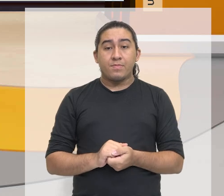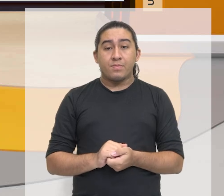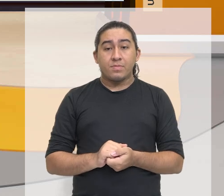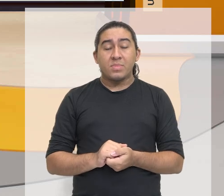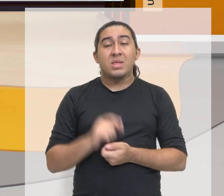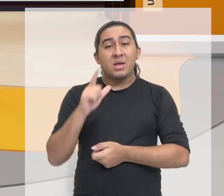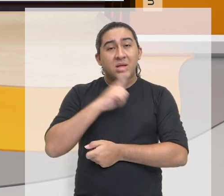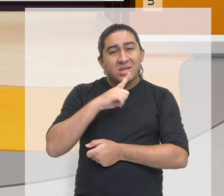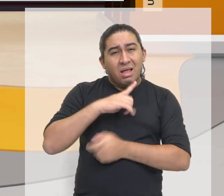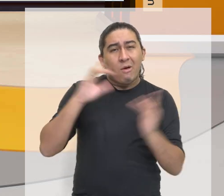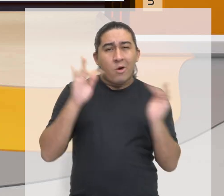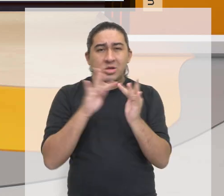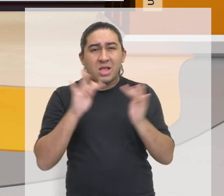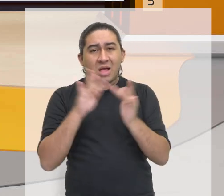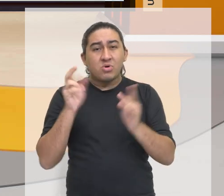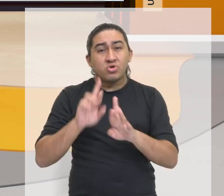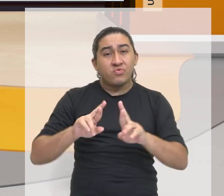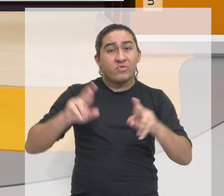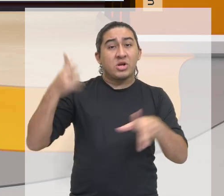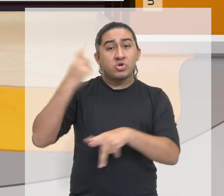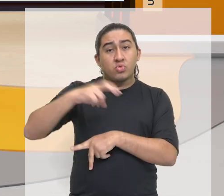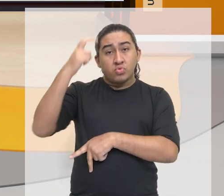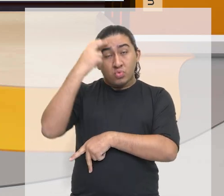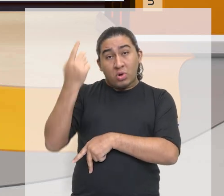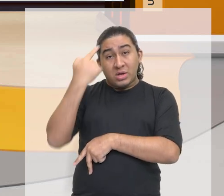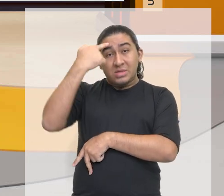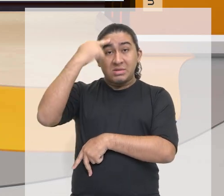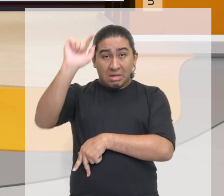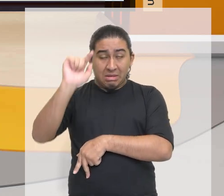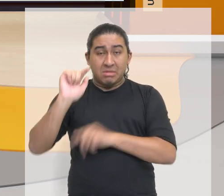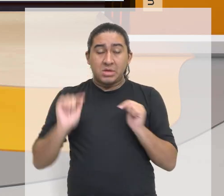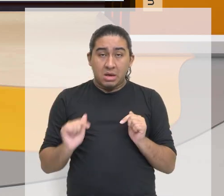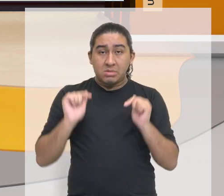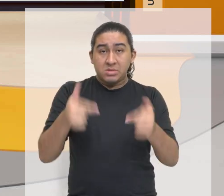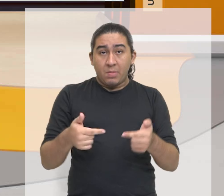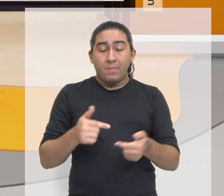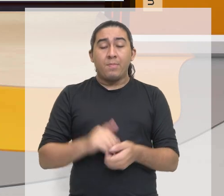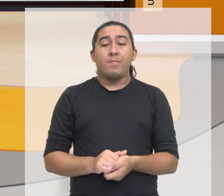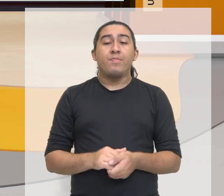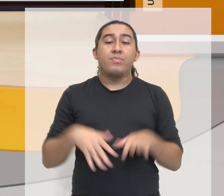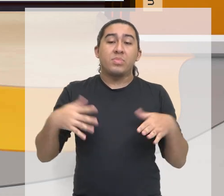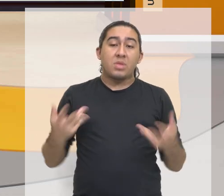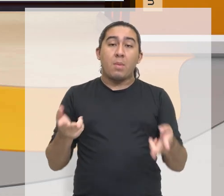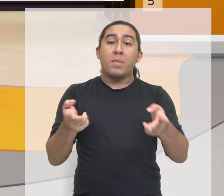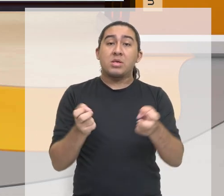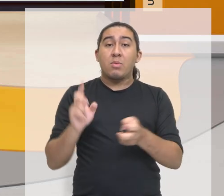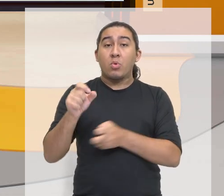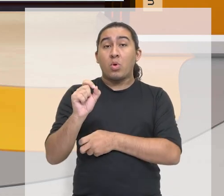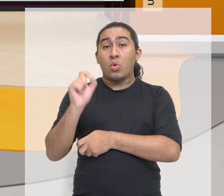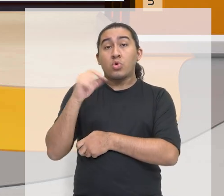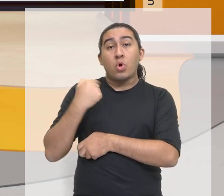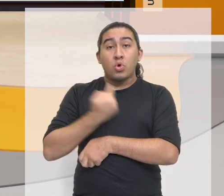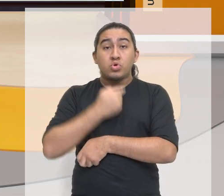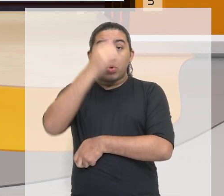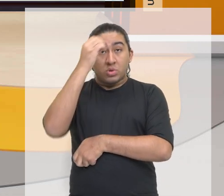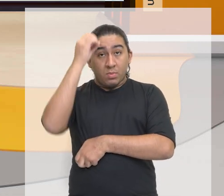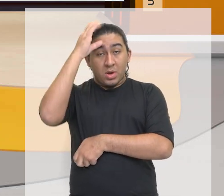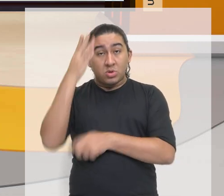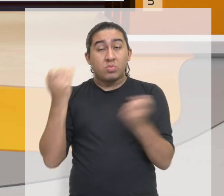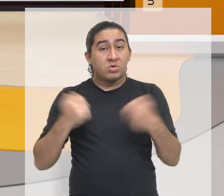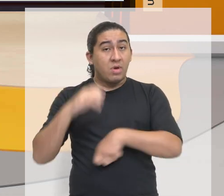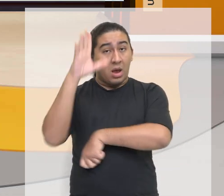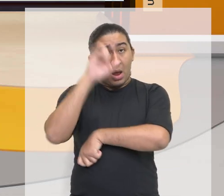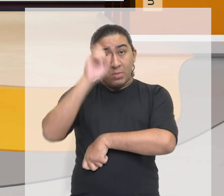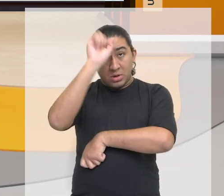diferentes culturas, ideias e práticas. Nesse caso aqui, nós vamos observar o conhecimento que nós podemos obter de